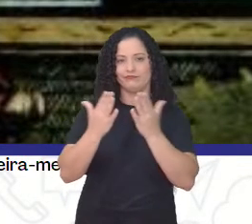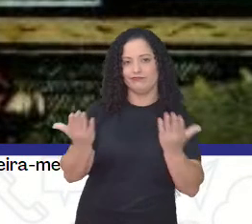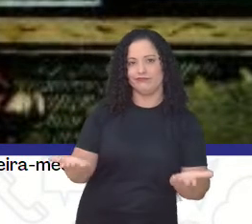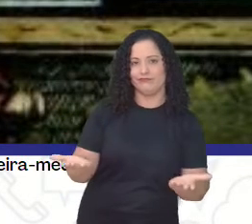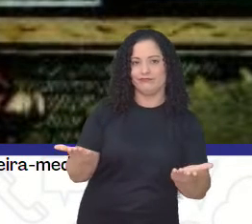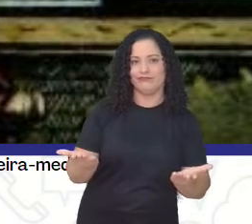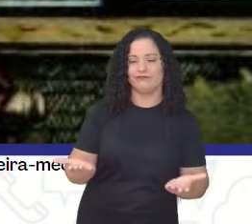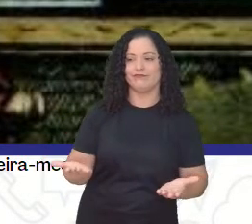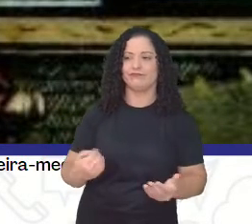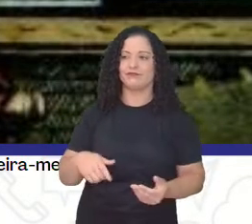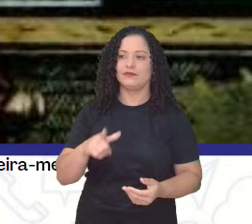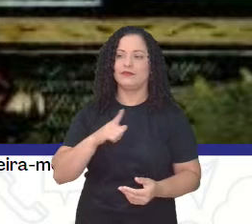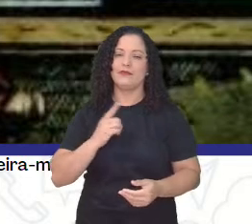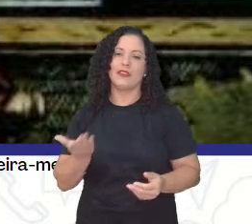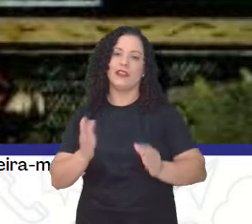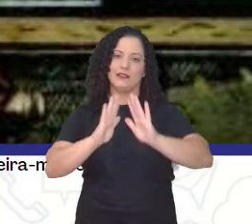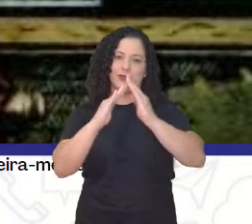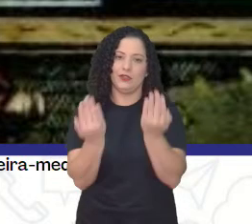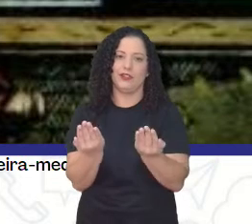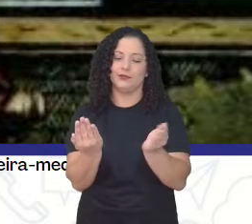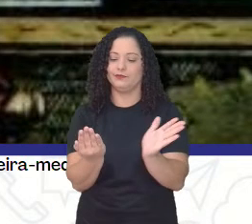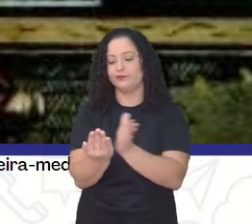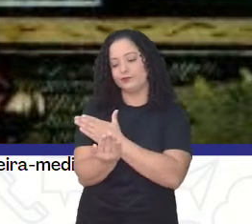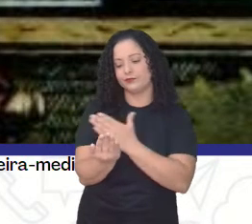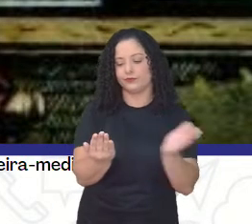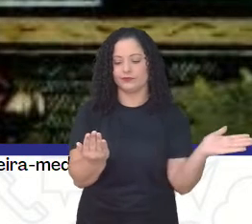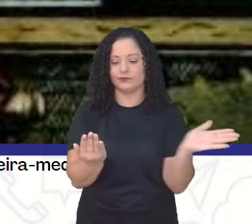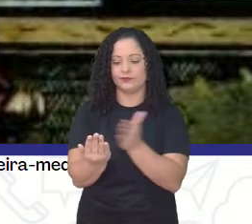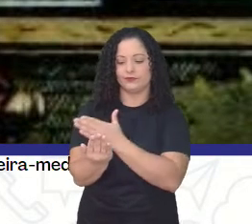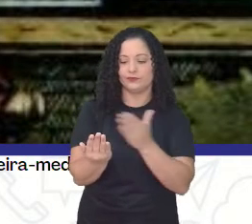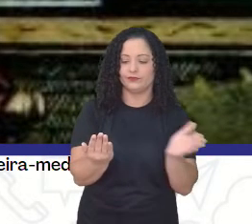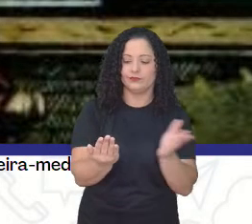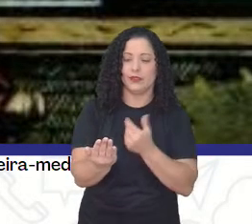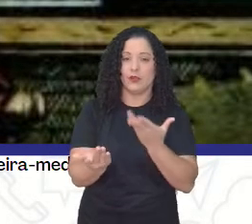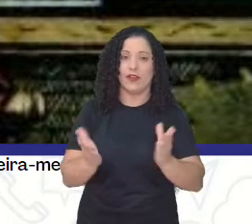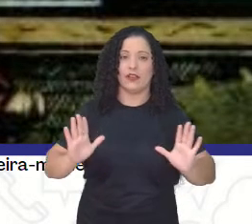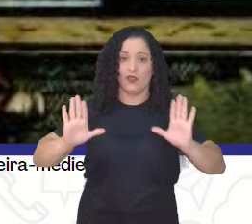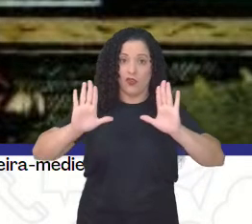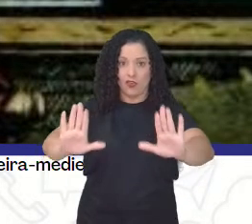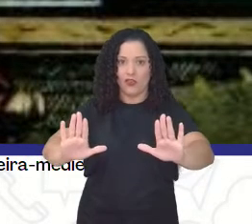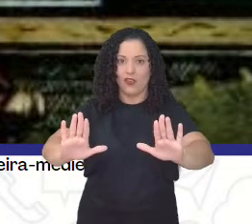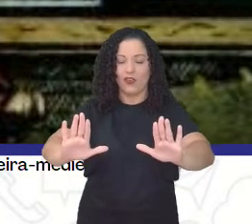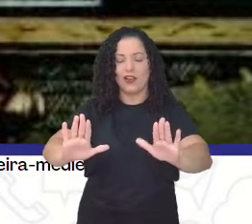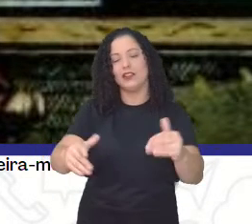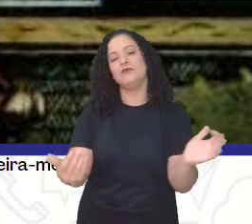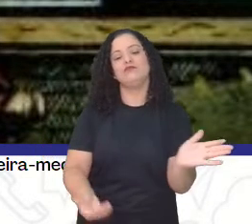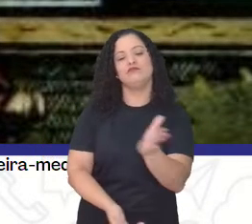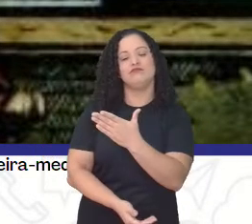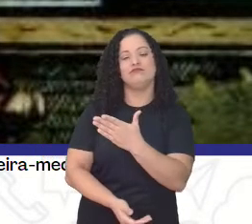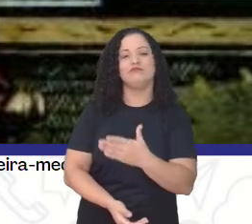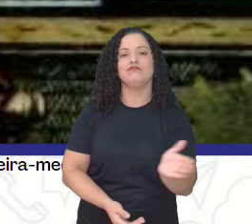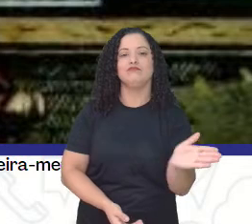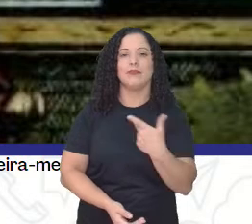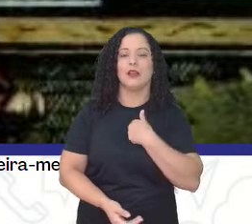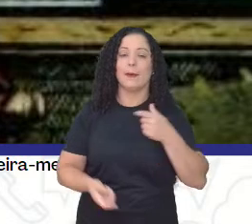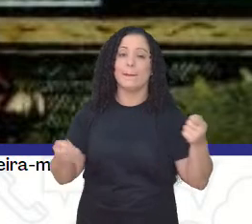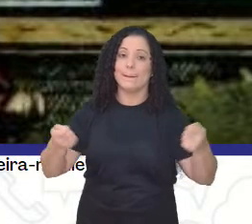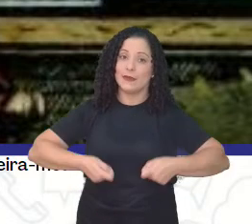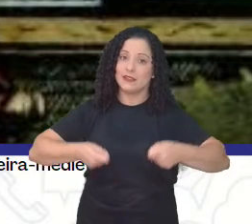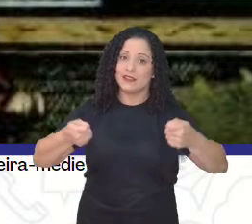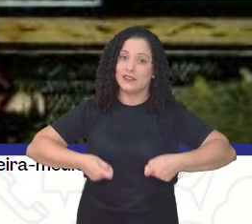da posição, né, segurando o livro, né? Então você vai ali e ajuda, né, a passar. Uso mais ainda quando eu preciso,